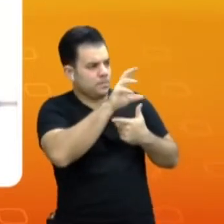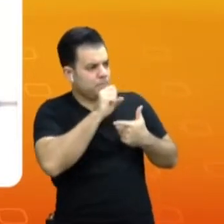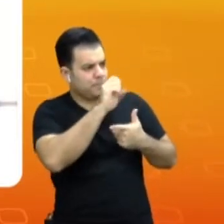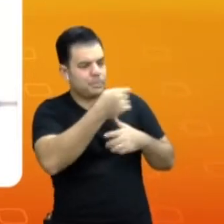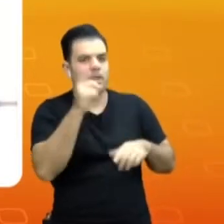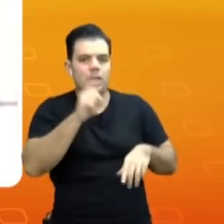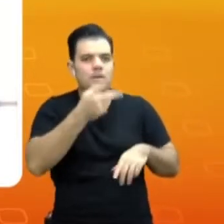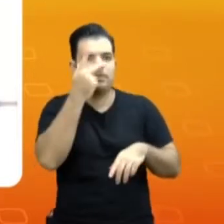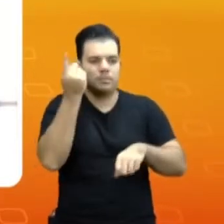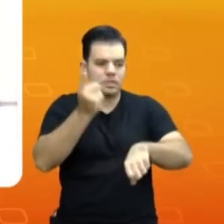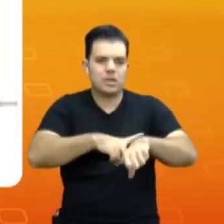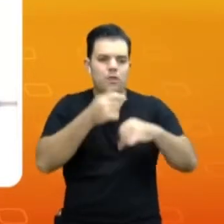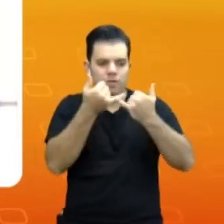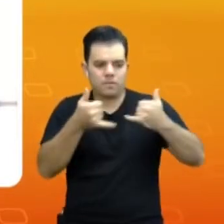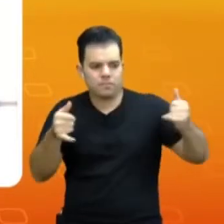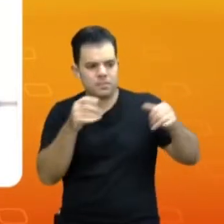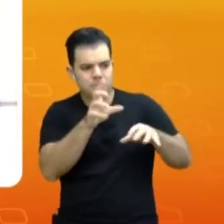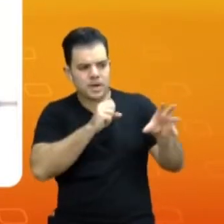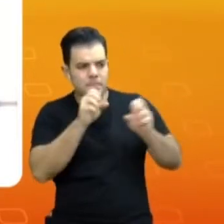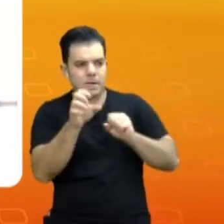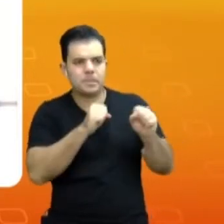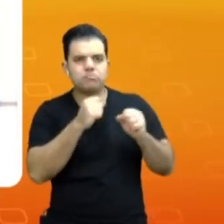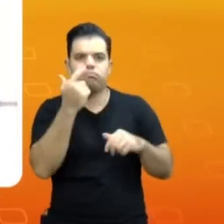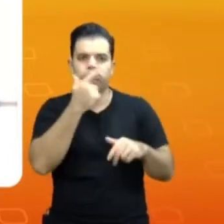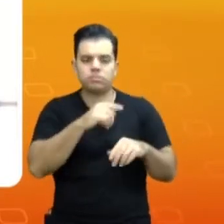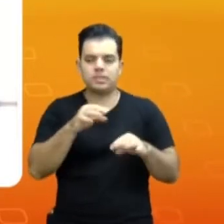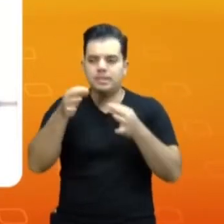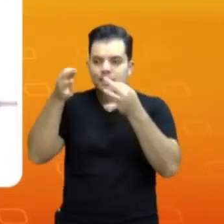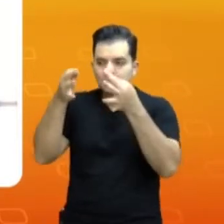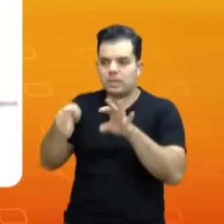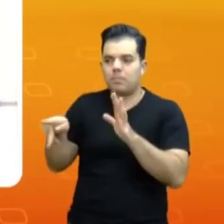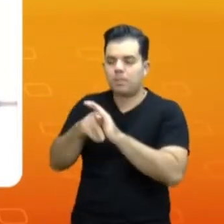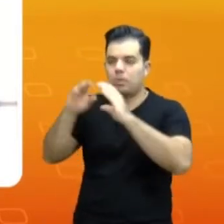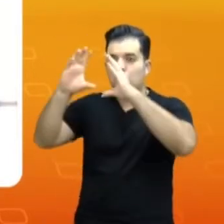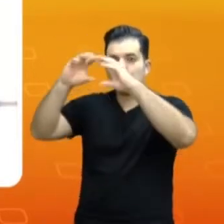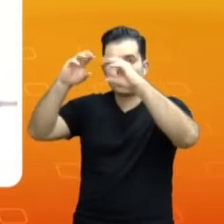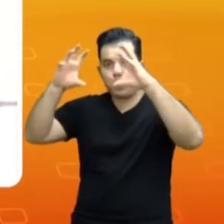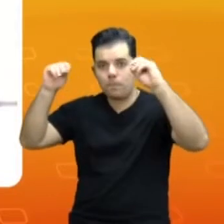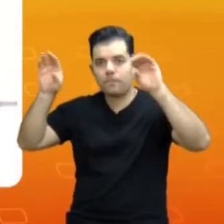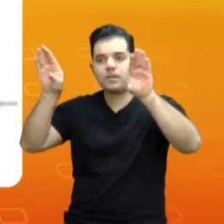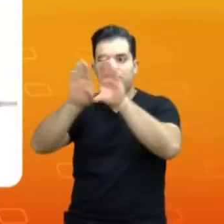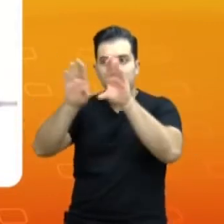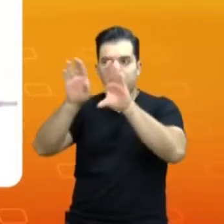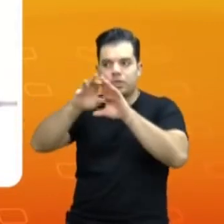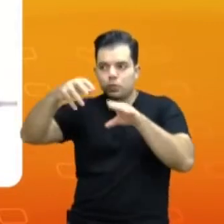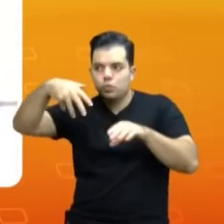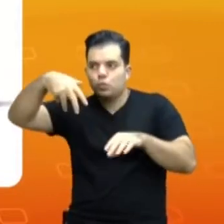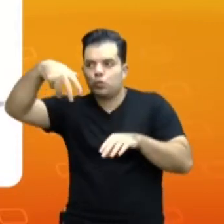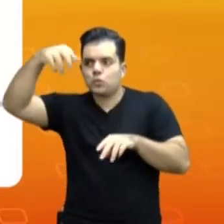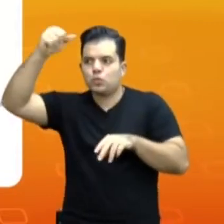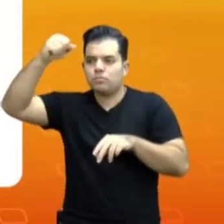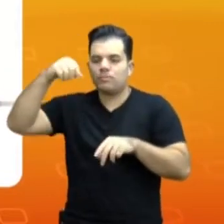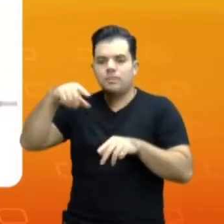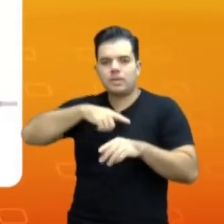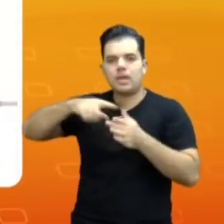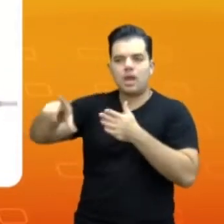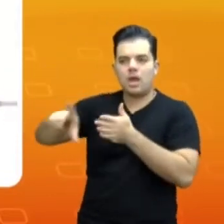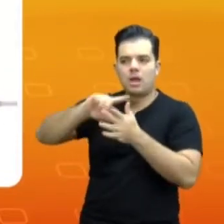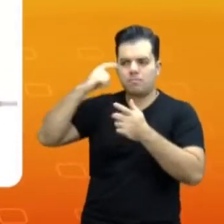presencial ali no nosso espaço. Certamente, quando ele faz isso na nuvem, ele tem, né, todas as